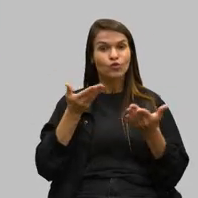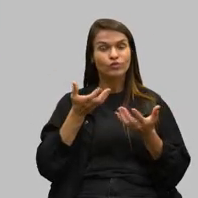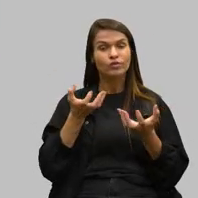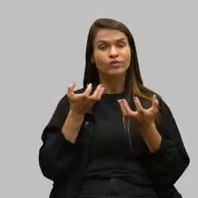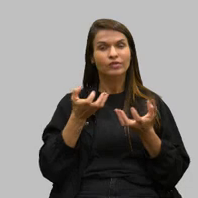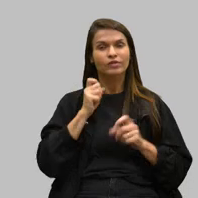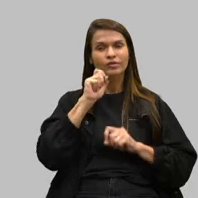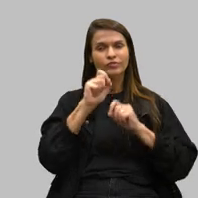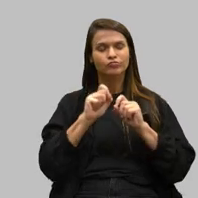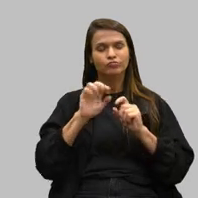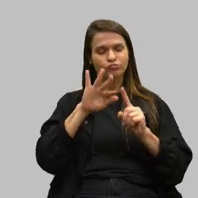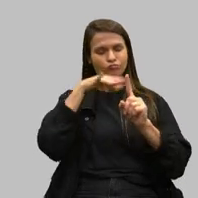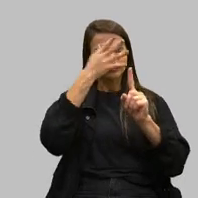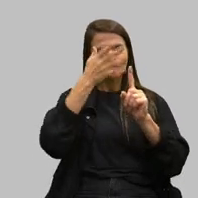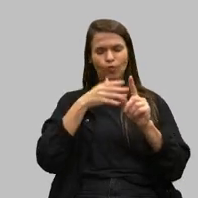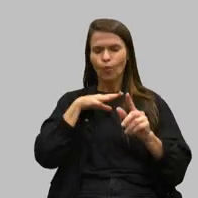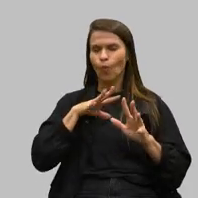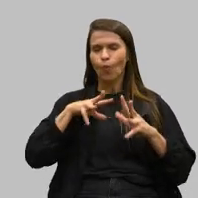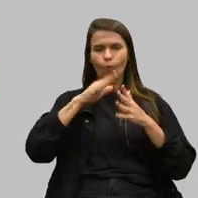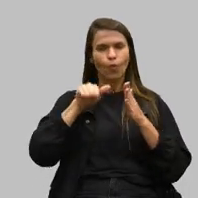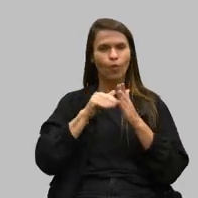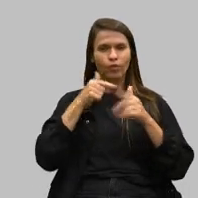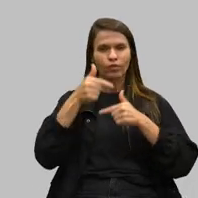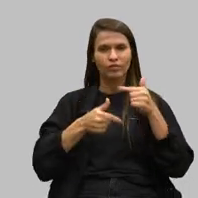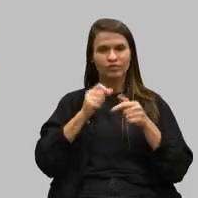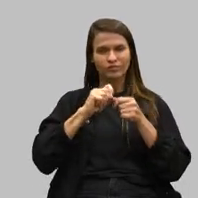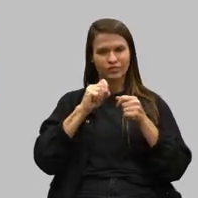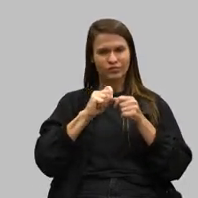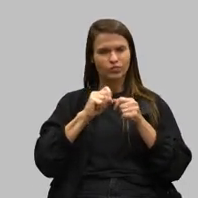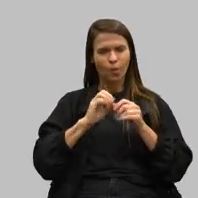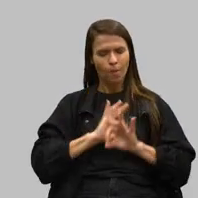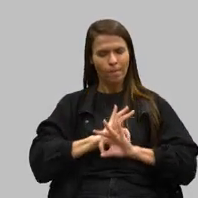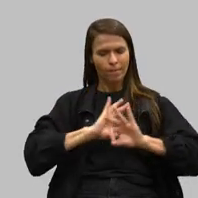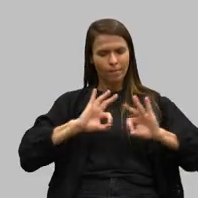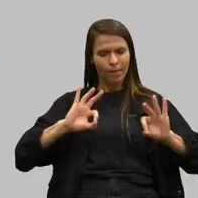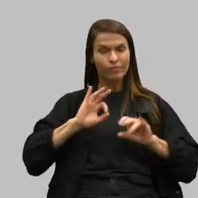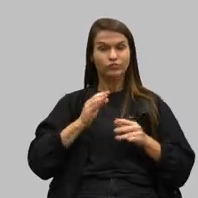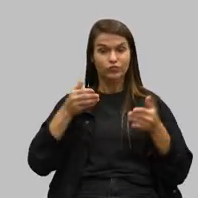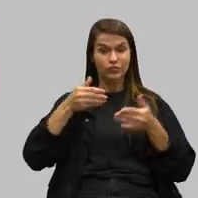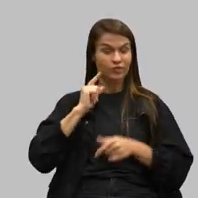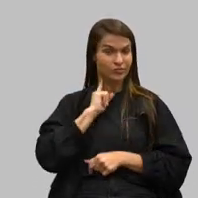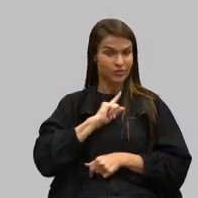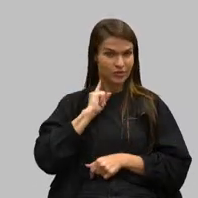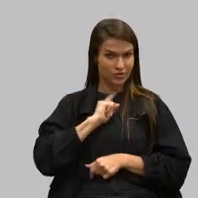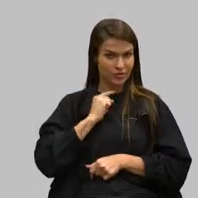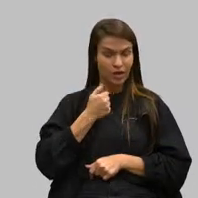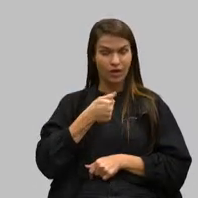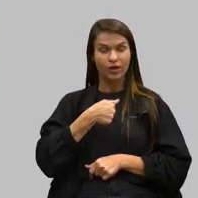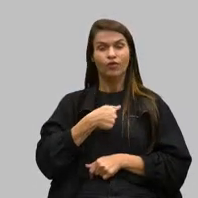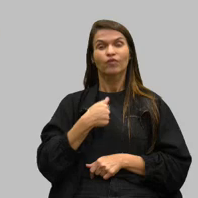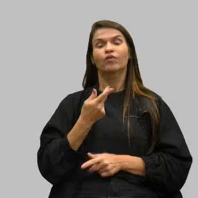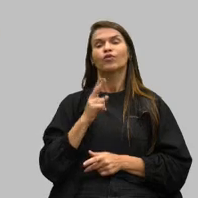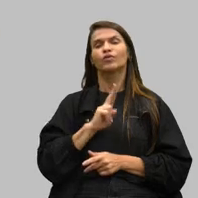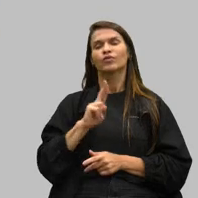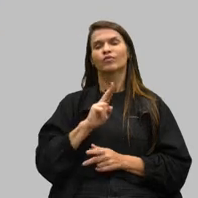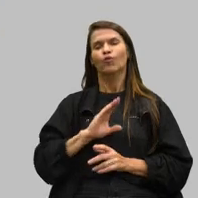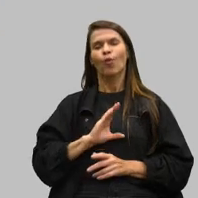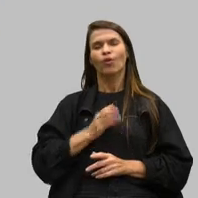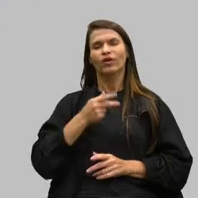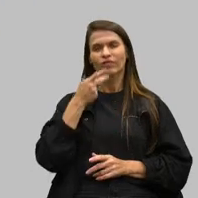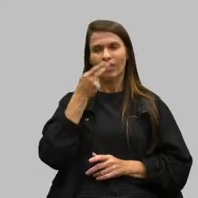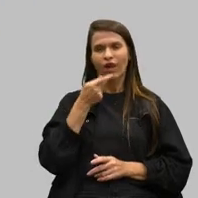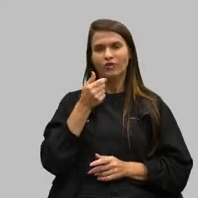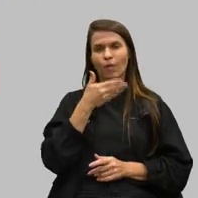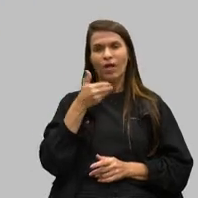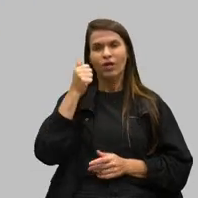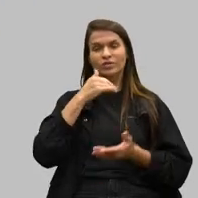Fábio, enaltecer todo o trabalho que você vem realizando com tanta excelência por Minas Gerais. Eu aqui vou ousar em dizer que você é o